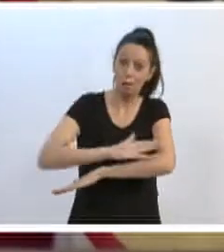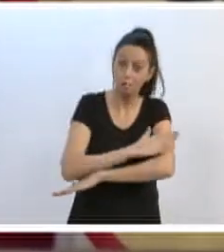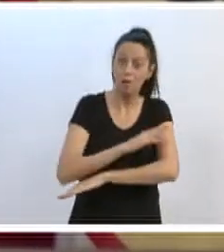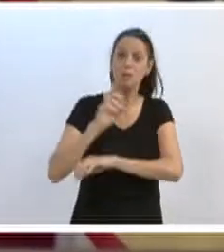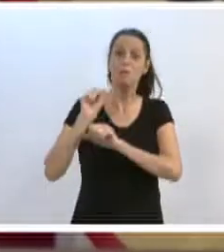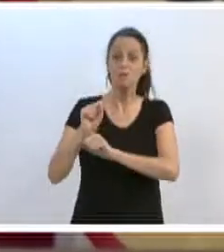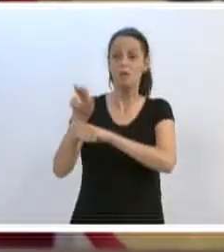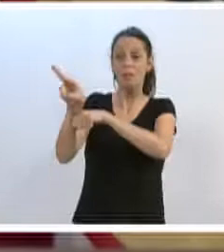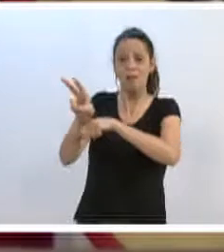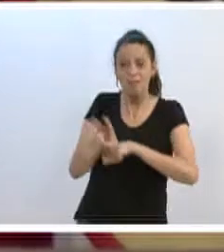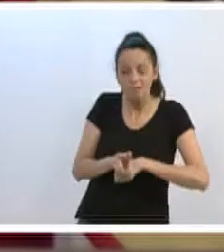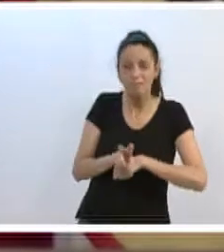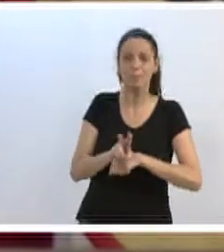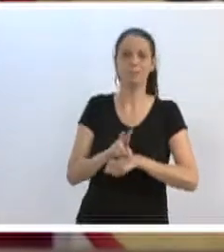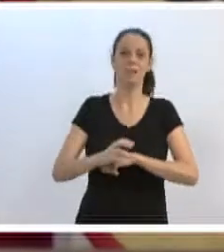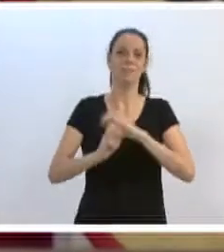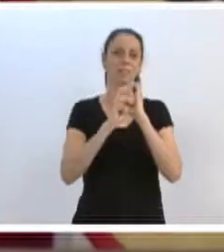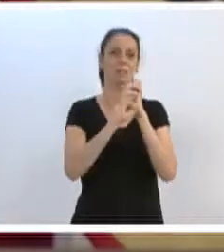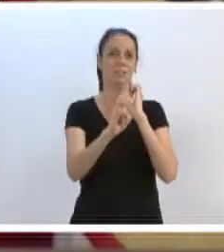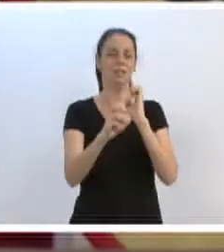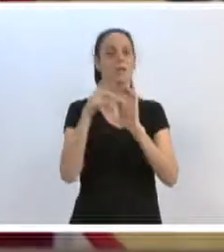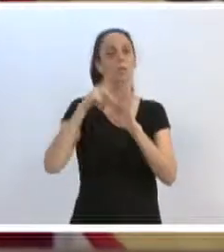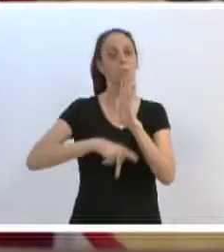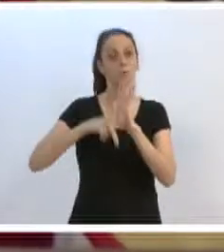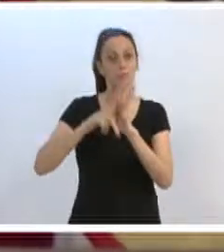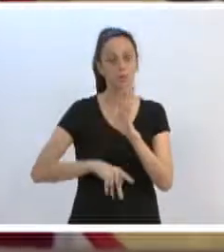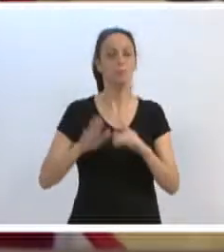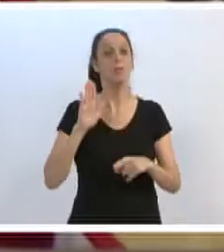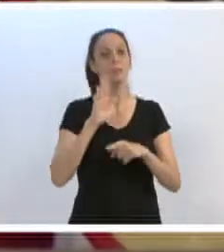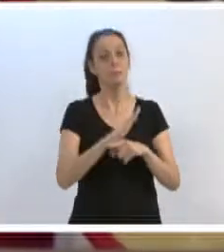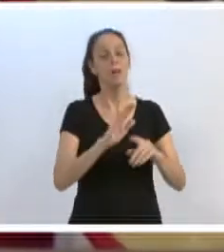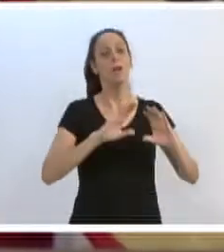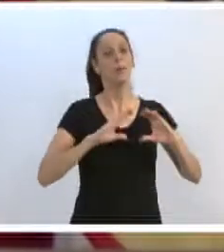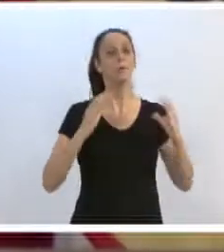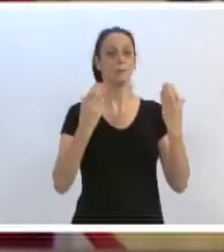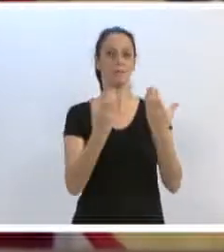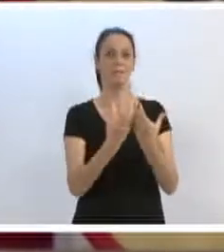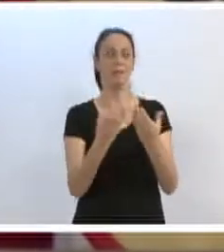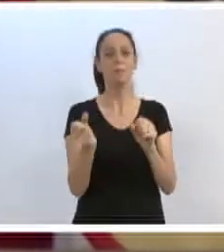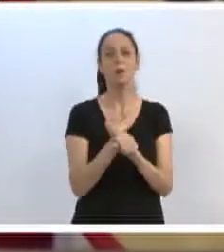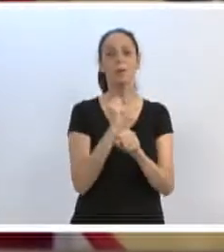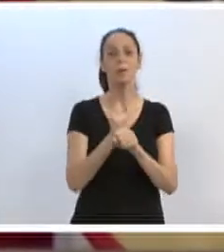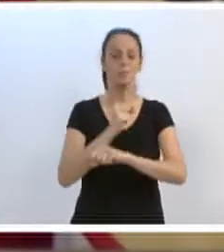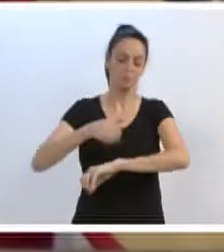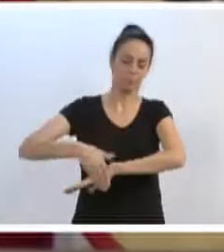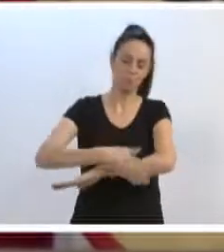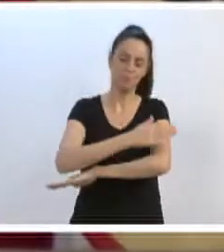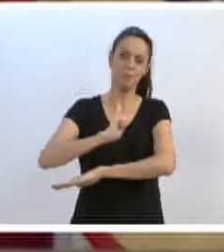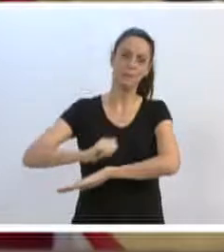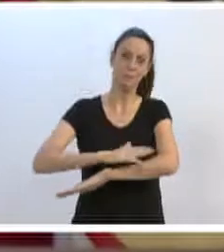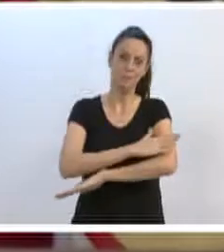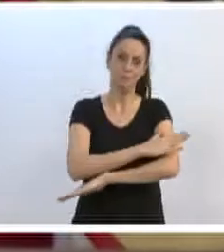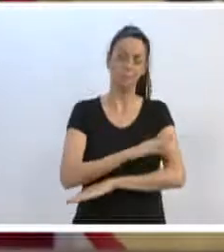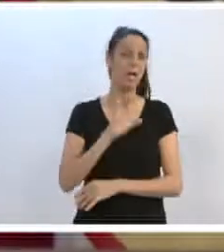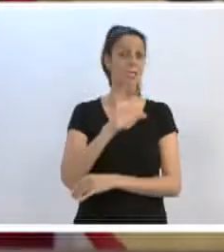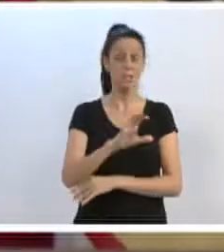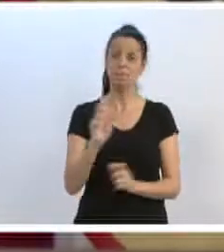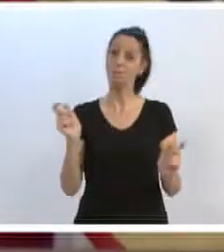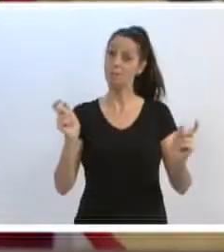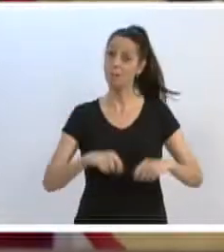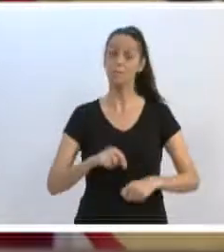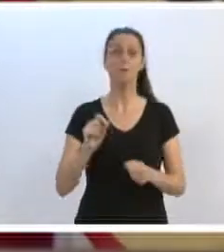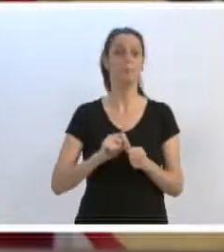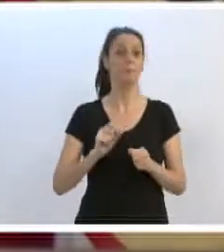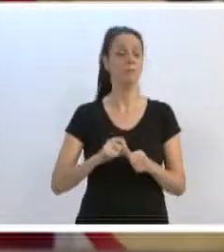podia ceder esses engenheiros, esses projetos, para fazer esse calçamento. É a única maneira de as coisas acontecerem é dessa maneira, porque